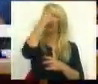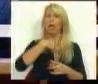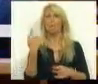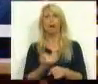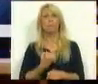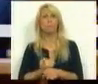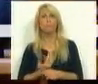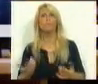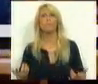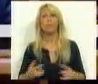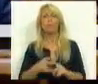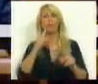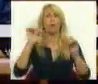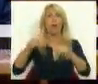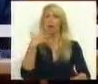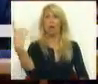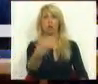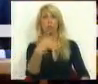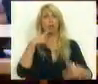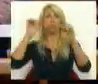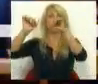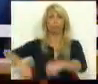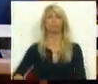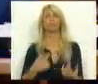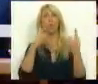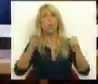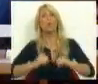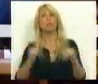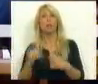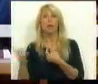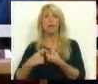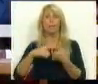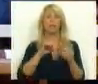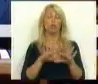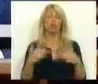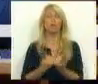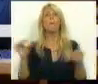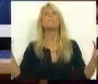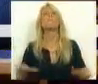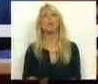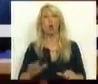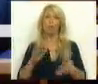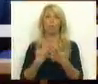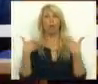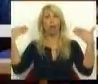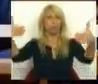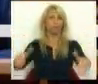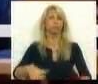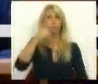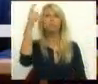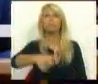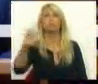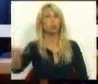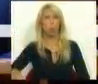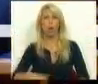Abandonou a concertação e os parceiros sociais. Pior ainda, abandonou as pessoas. O Governo sempre se distanciou